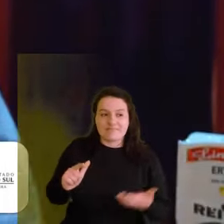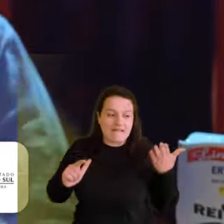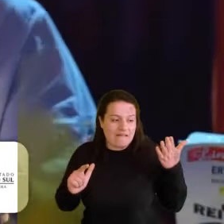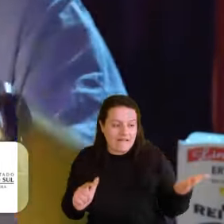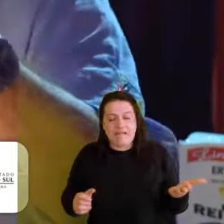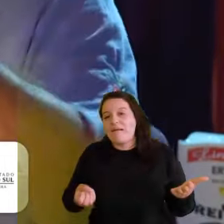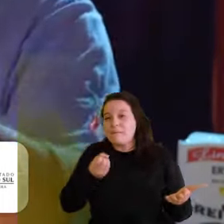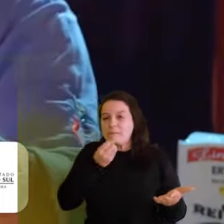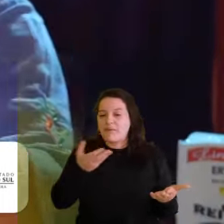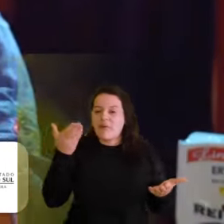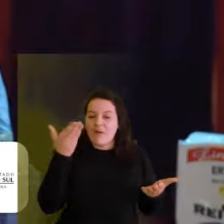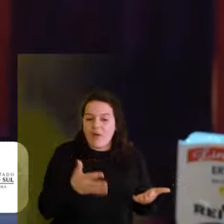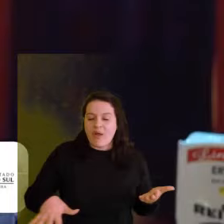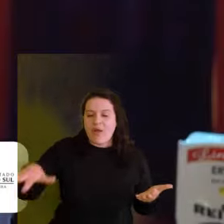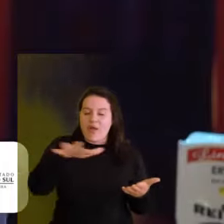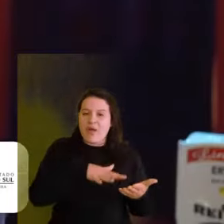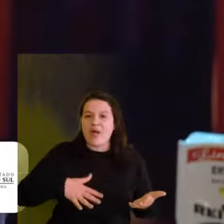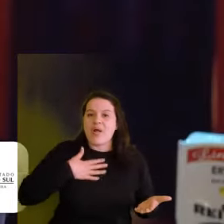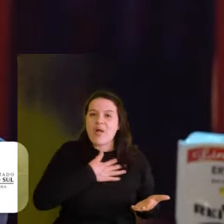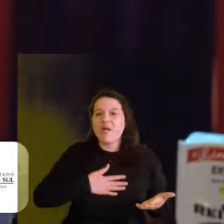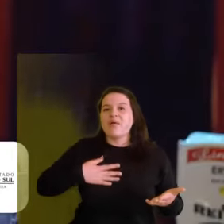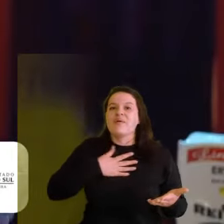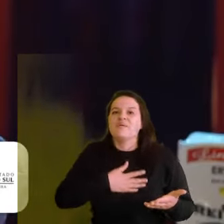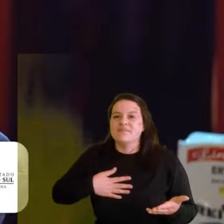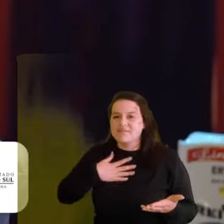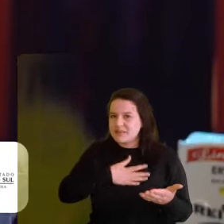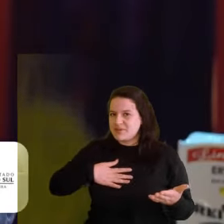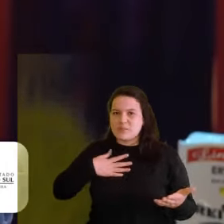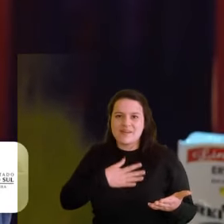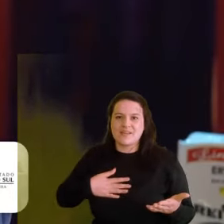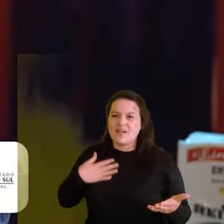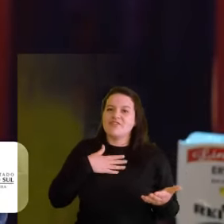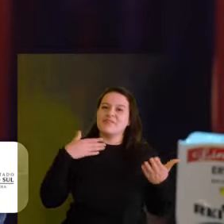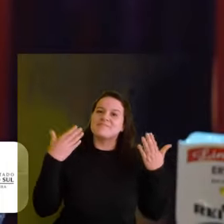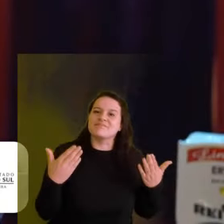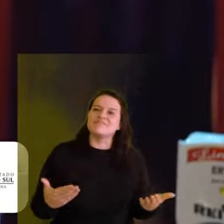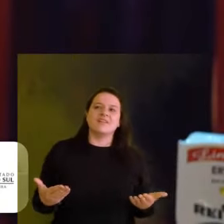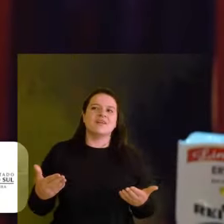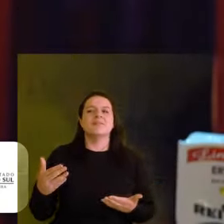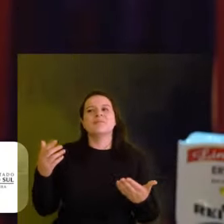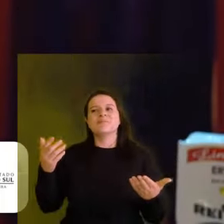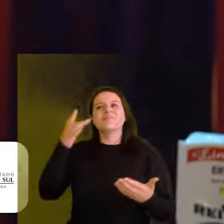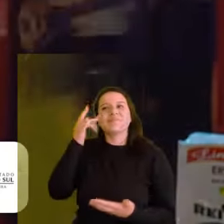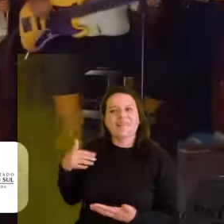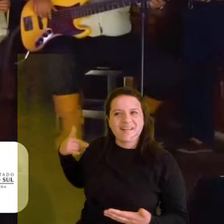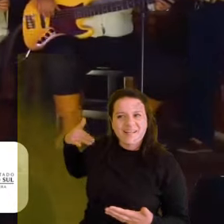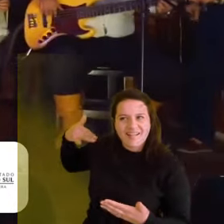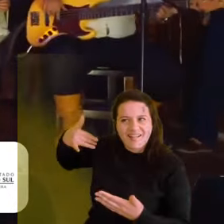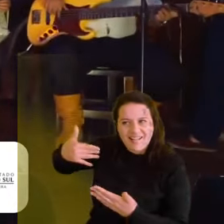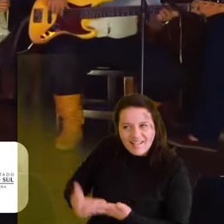sobre o tirador. Já cai a carcada no centro da Mangueira, pronto pra ver cheiro do meu castrador.